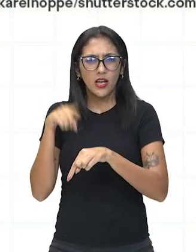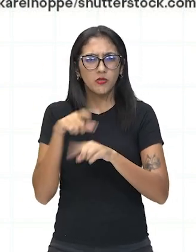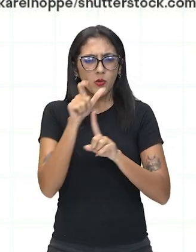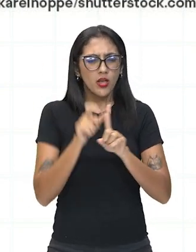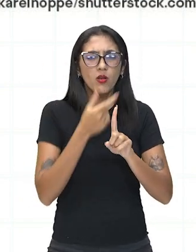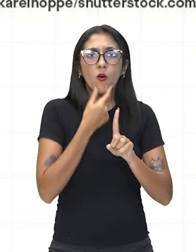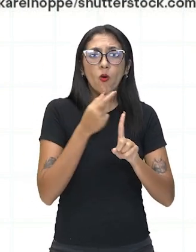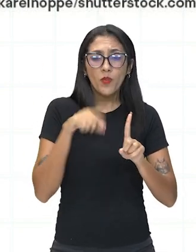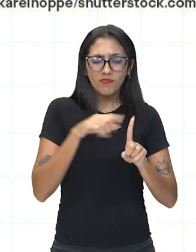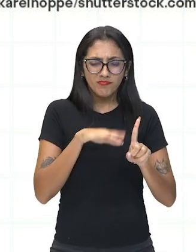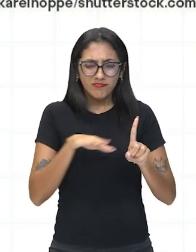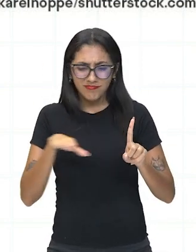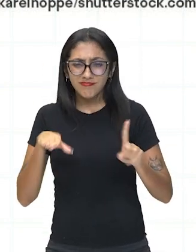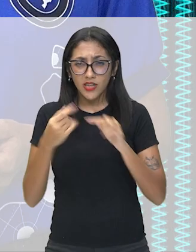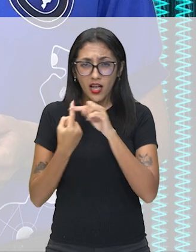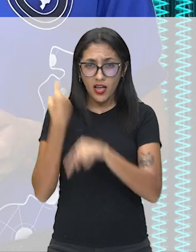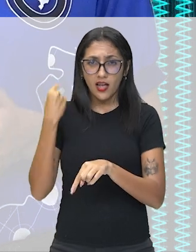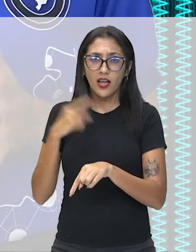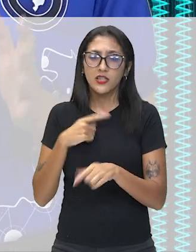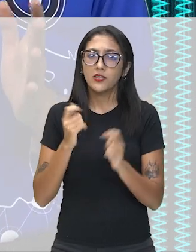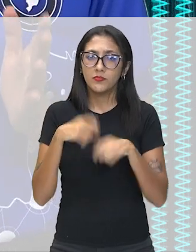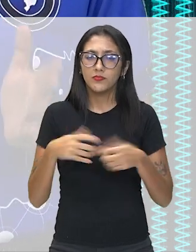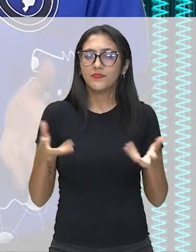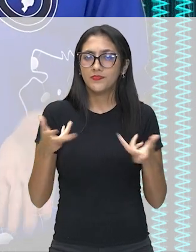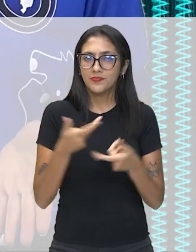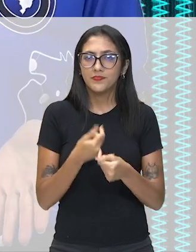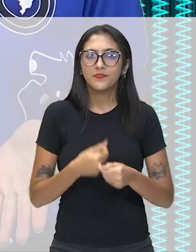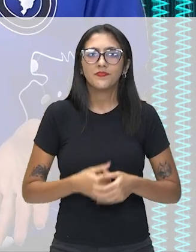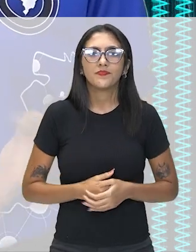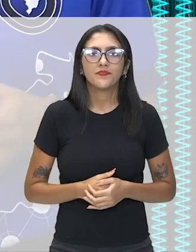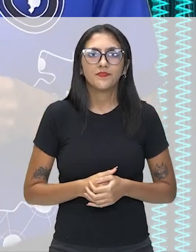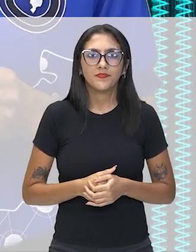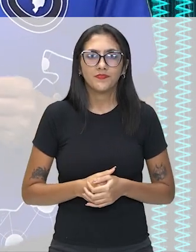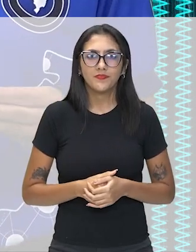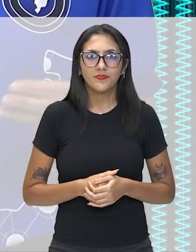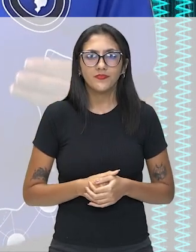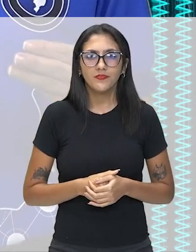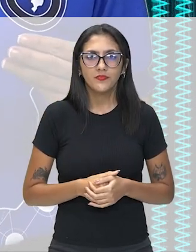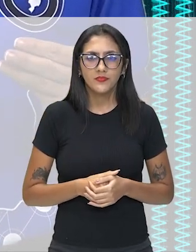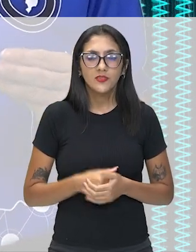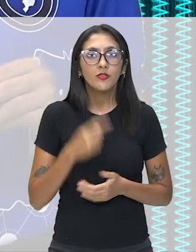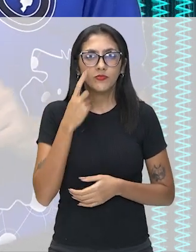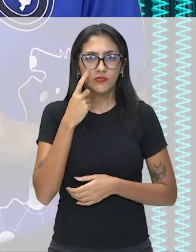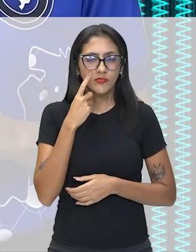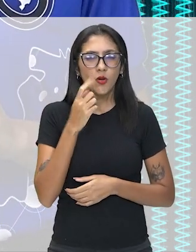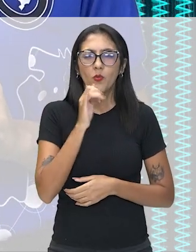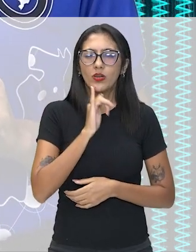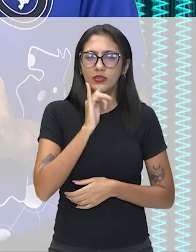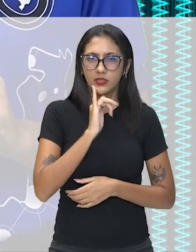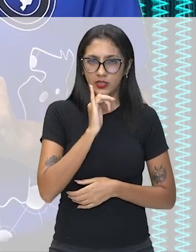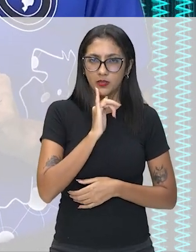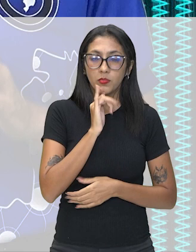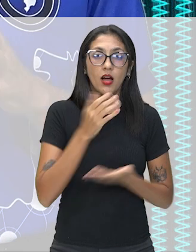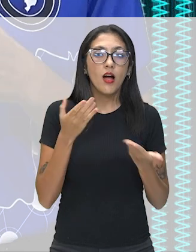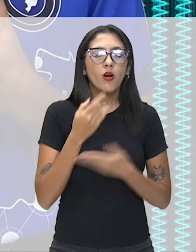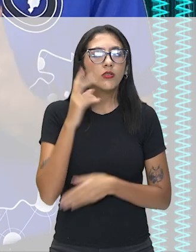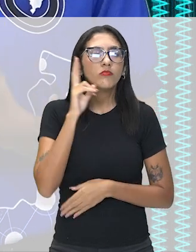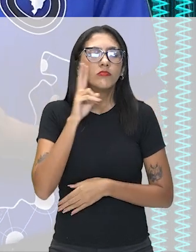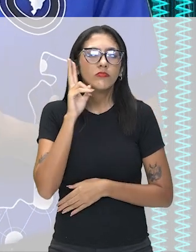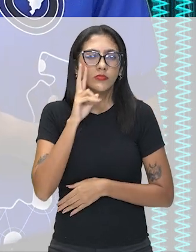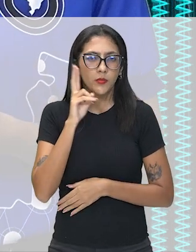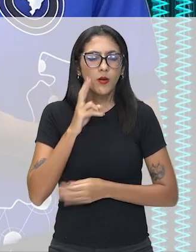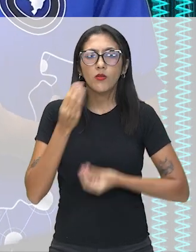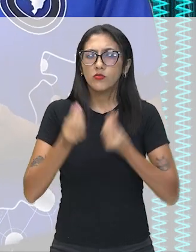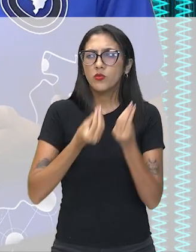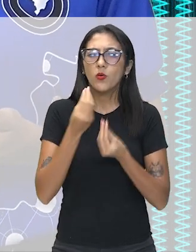nadar quando ele era mais jovem. Bem, então vamos relembrar que a gente viu todos esses exemplos, né? E agora a gente vai relembrar como é que a gente